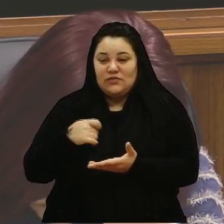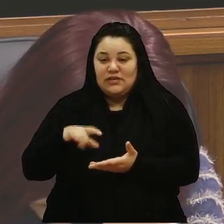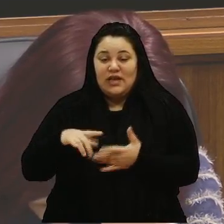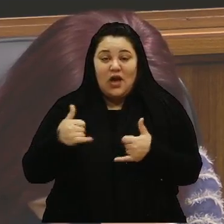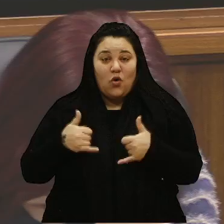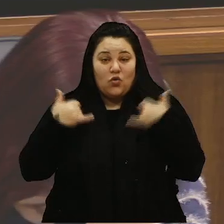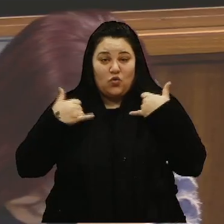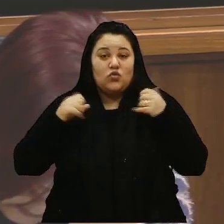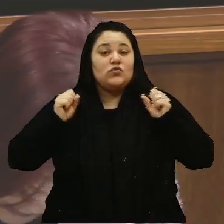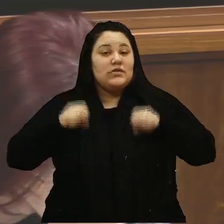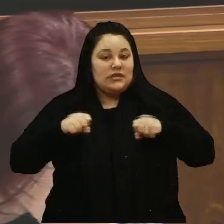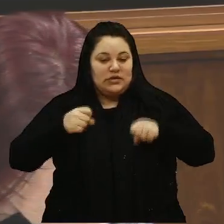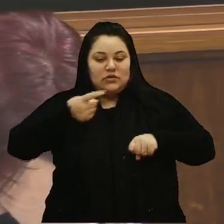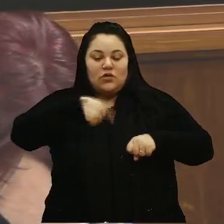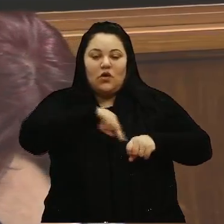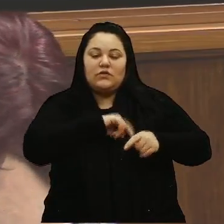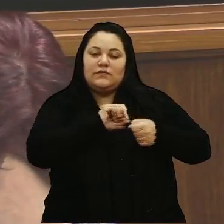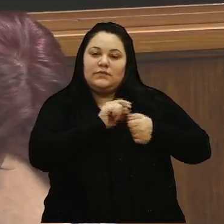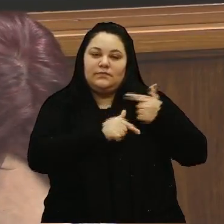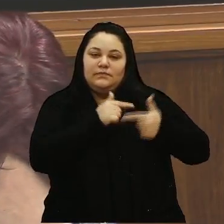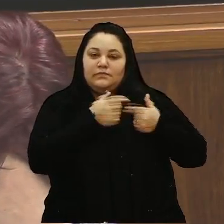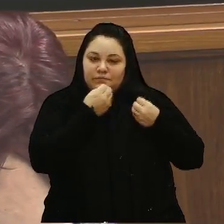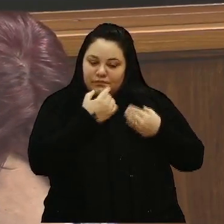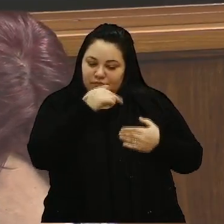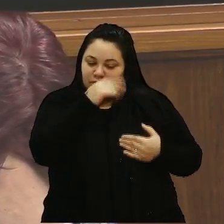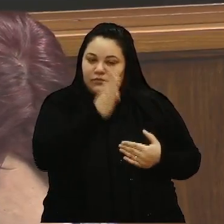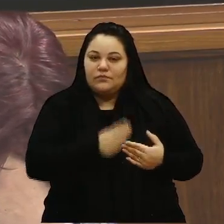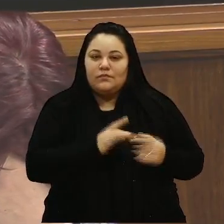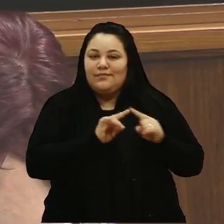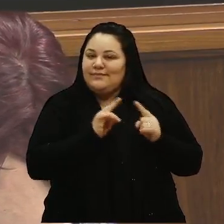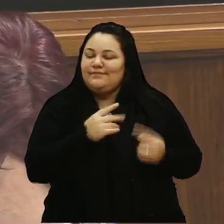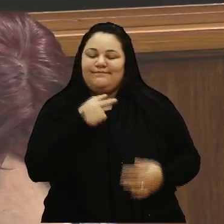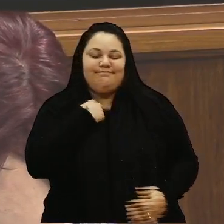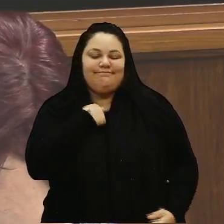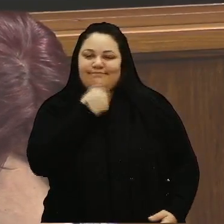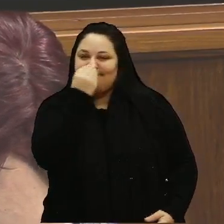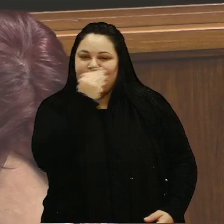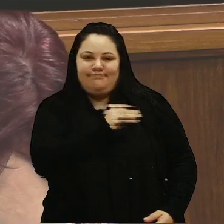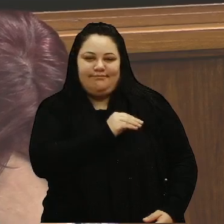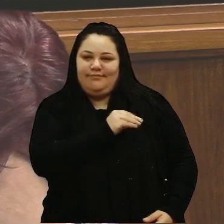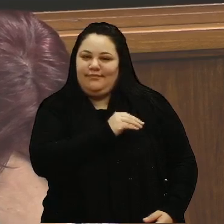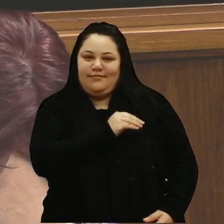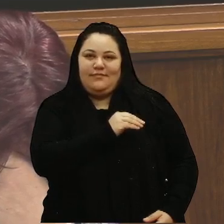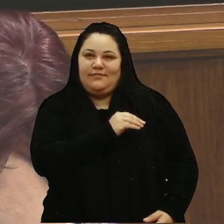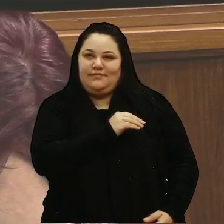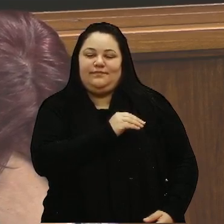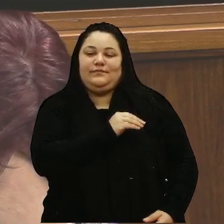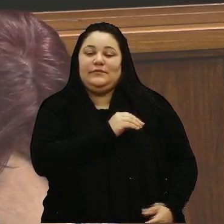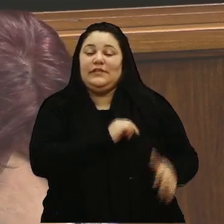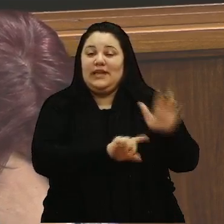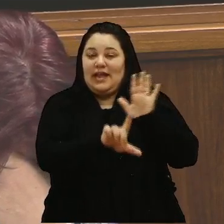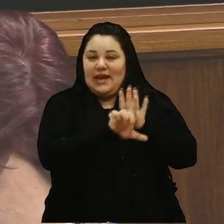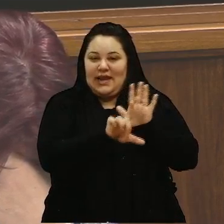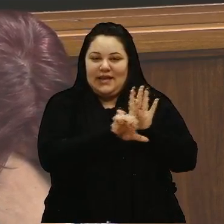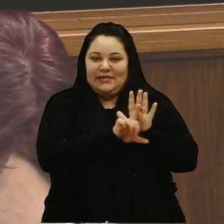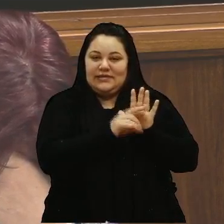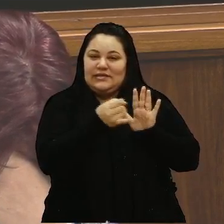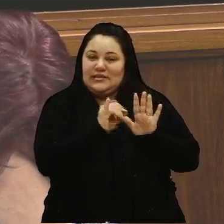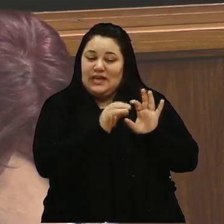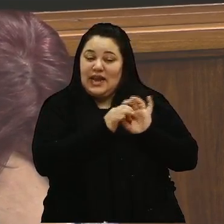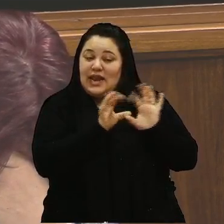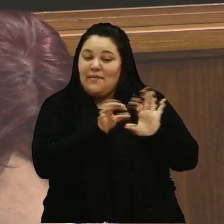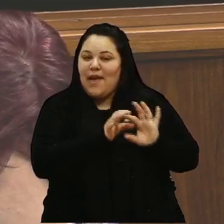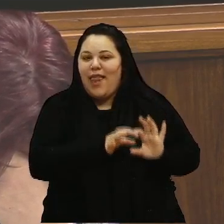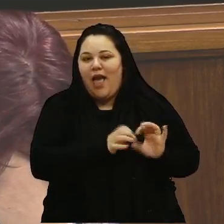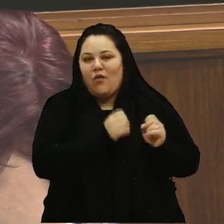que fizemos em nosso país, mas a gente não pode ignorar que a flexibilização dessas leis pode trazer muito